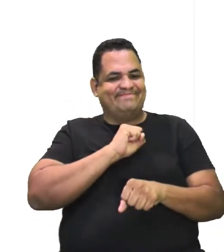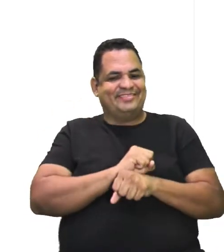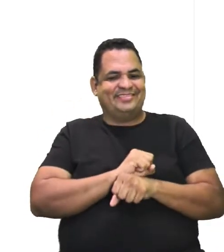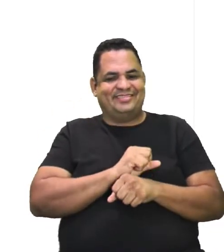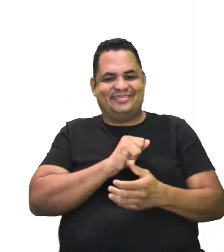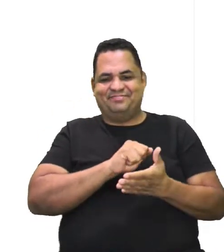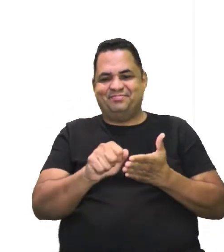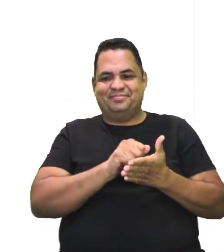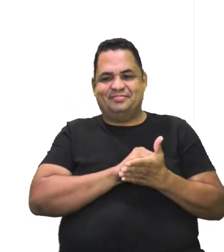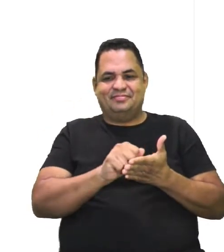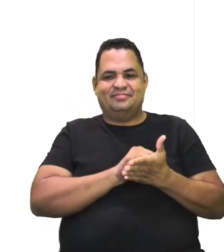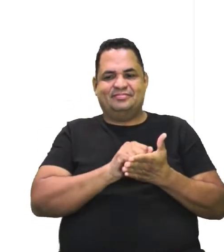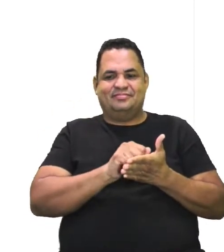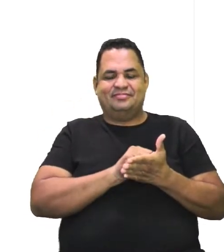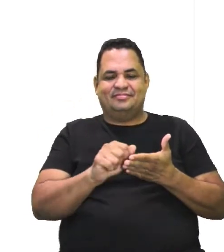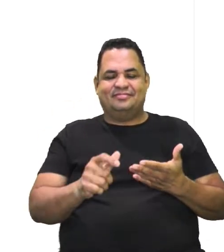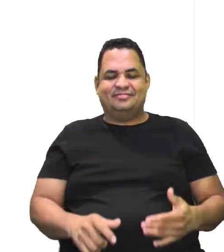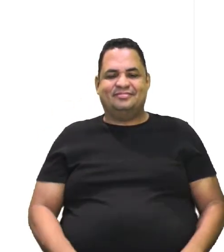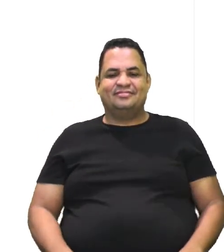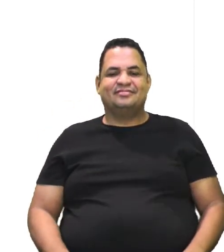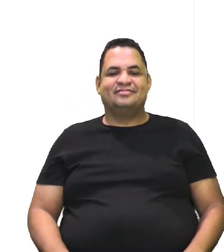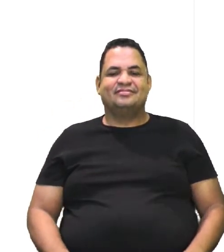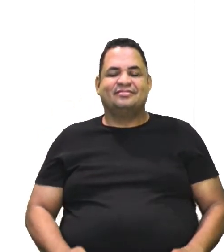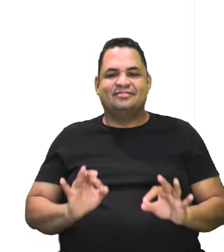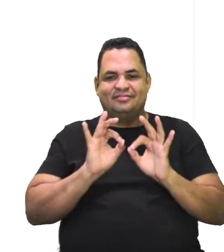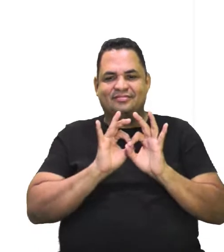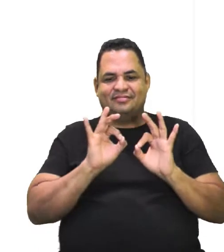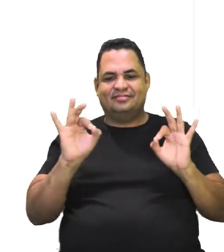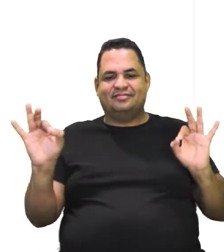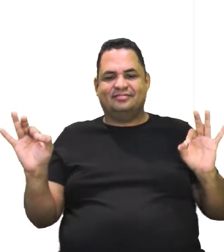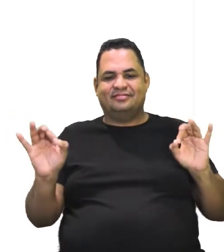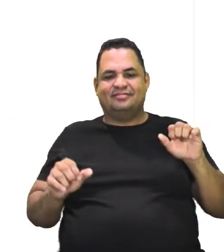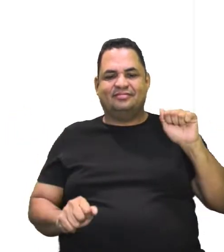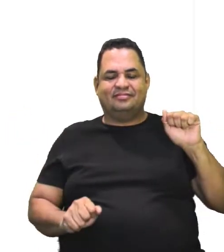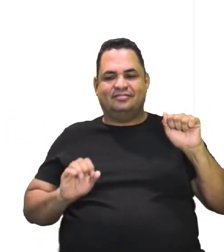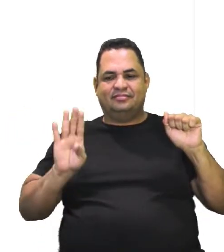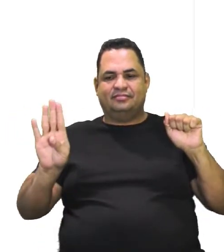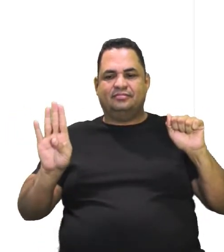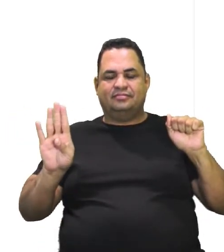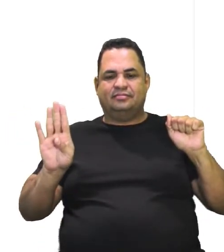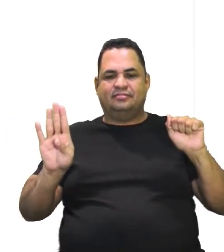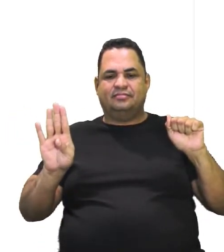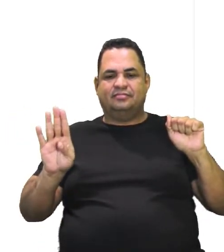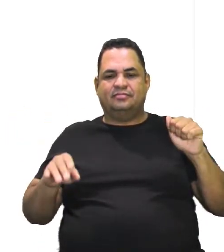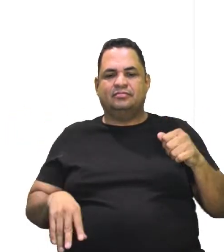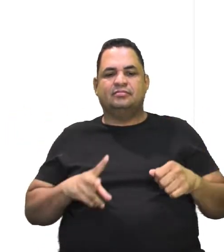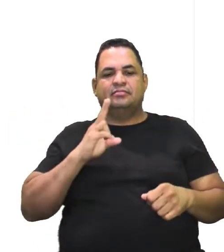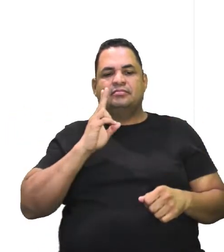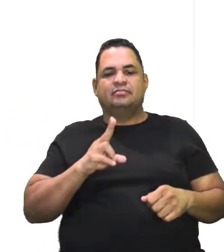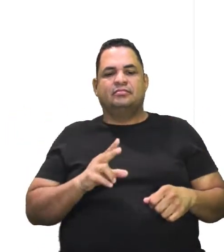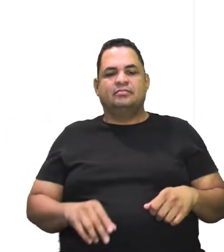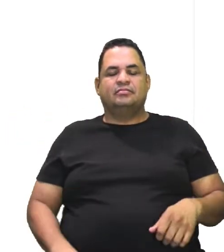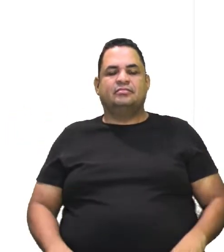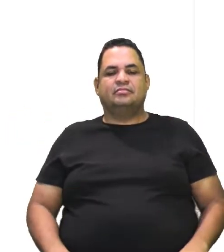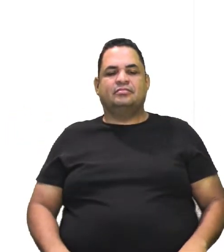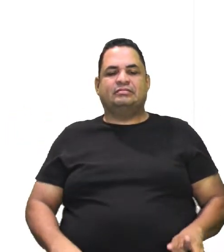essa expressão, porque diz o seguinte, ó. A distância entre o ponto A e B é igual a raiz